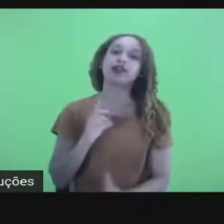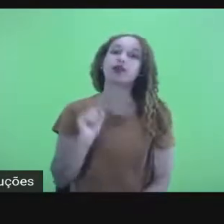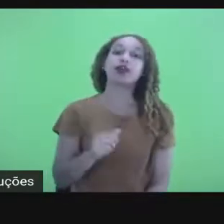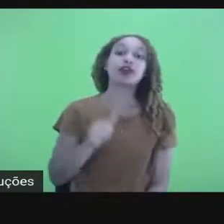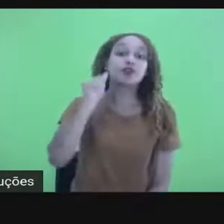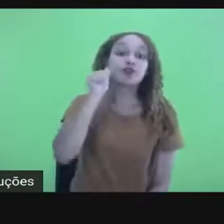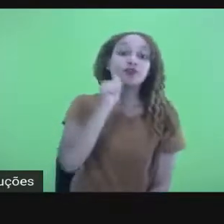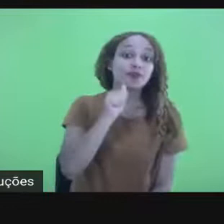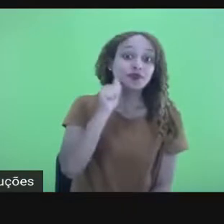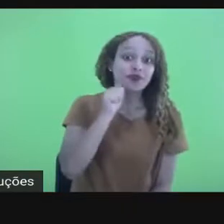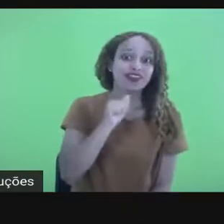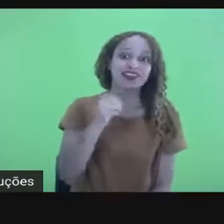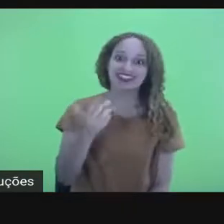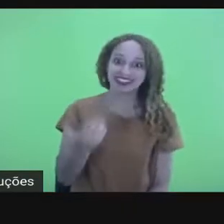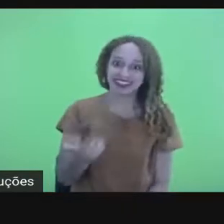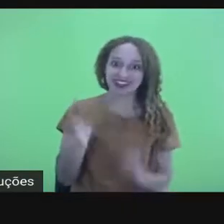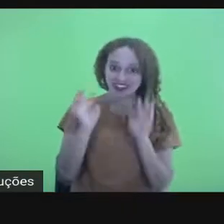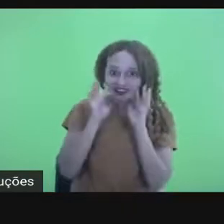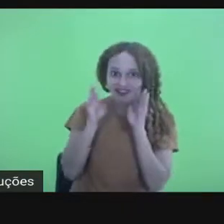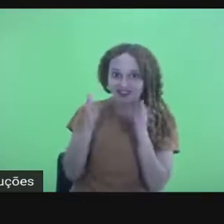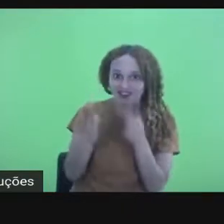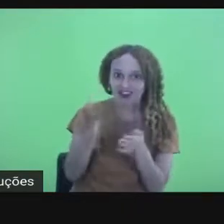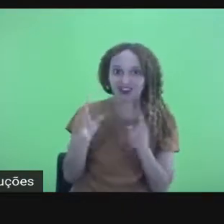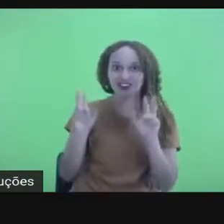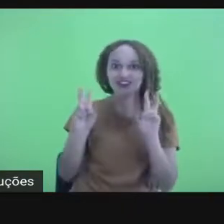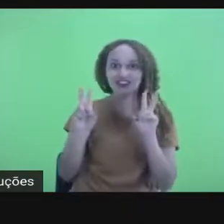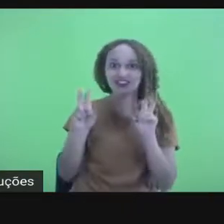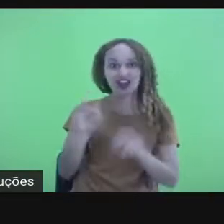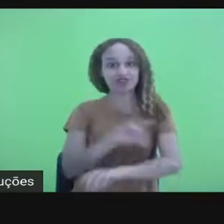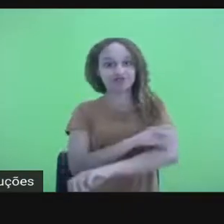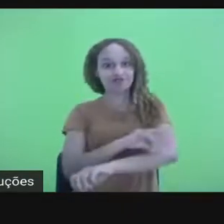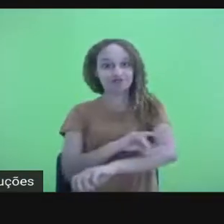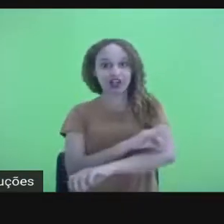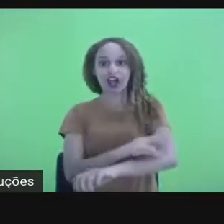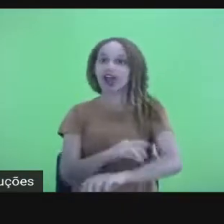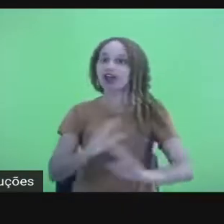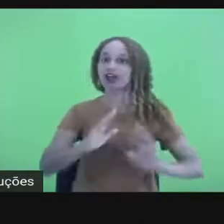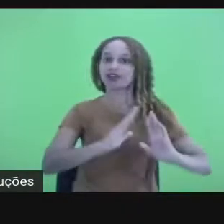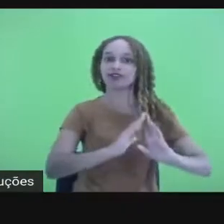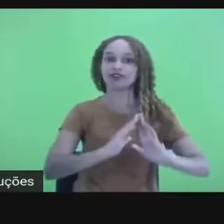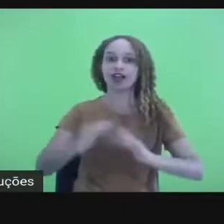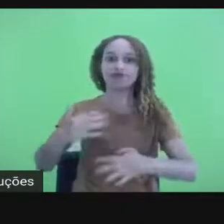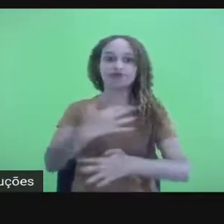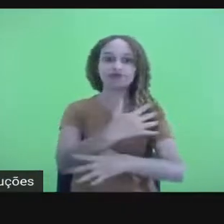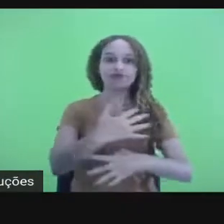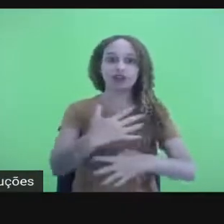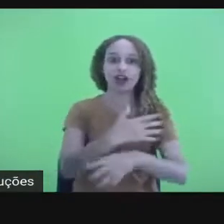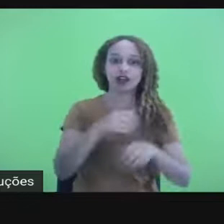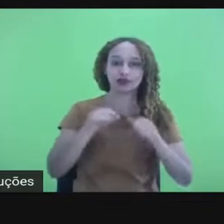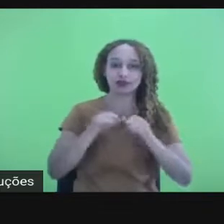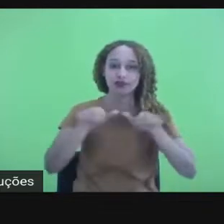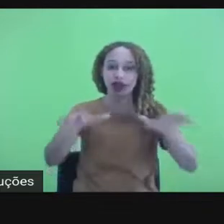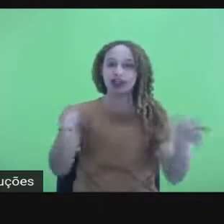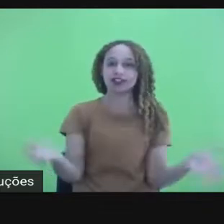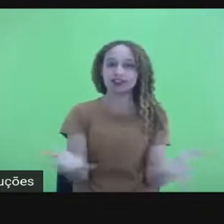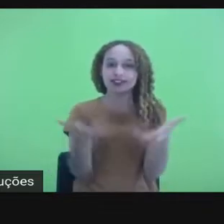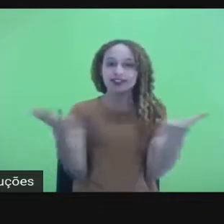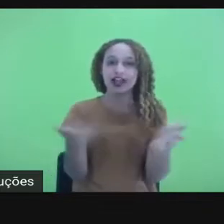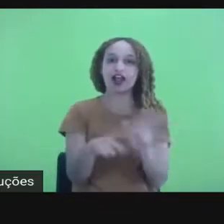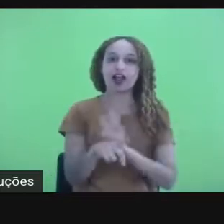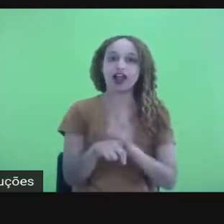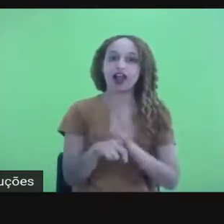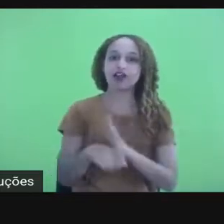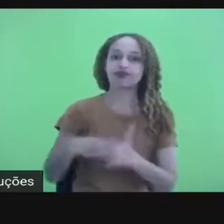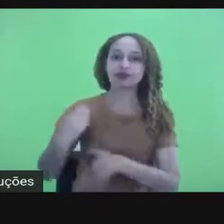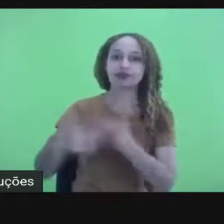que abordarão questões relativas à arquitetura e urbanismo, visando difundir as produções, bem como estimular de forma geral a pesquisa e